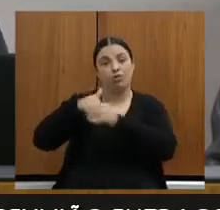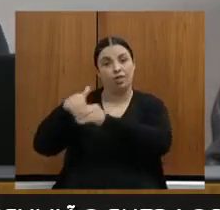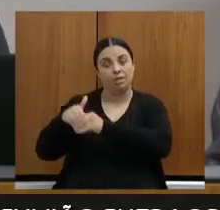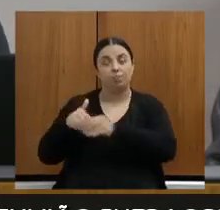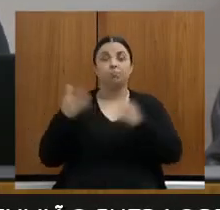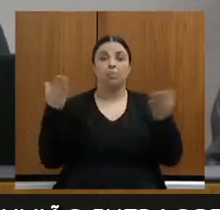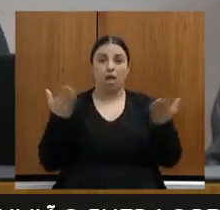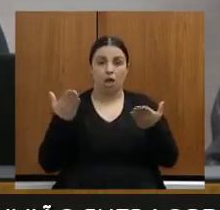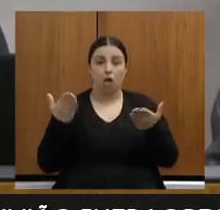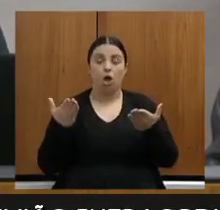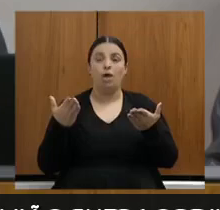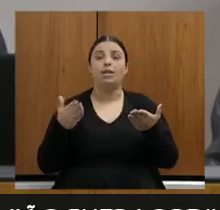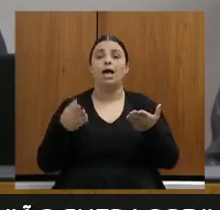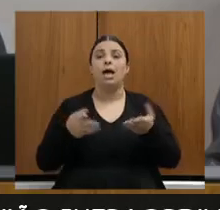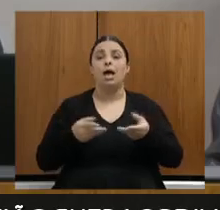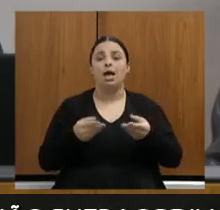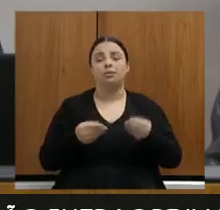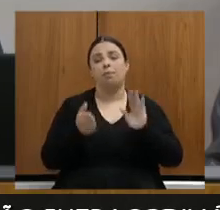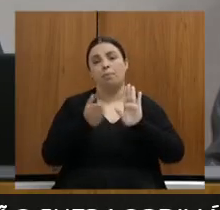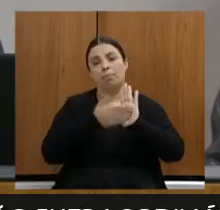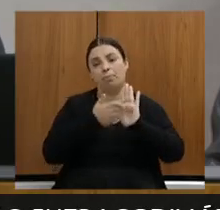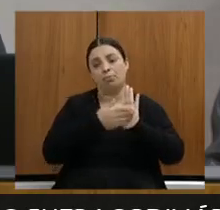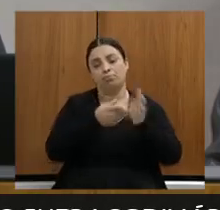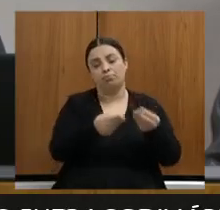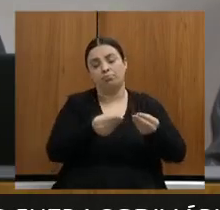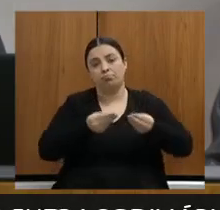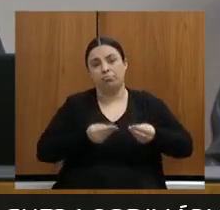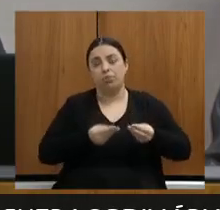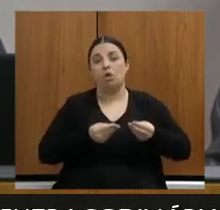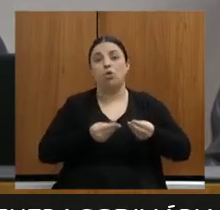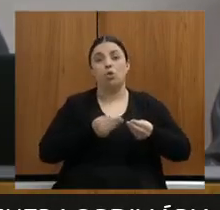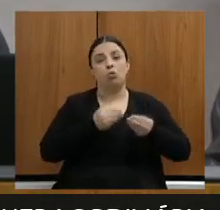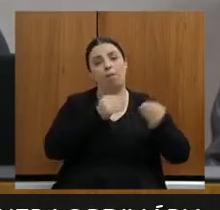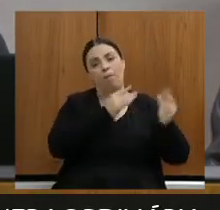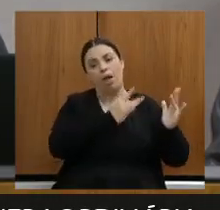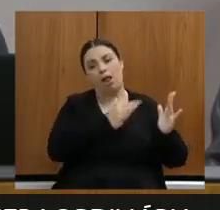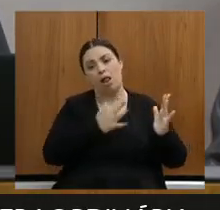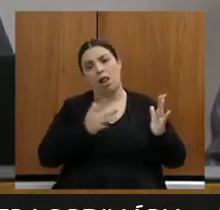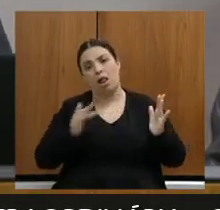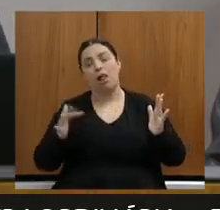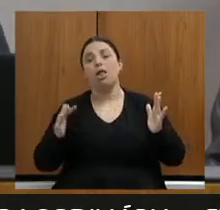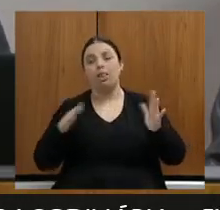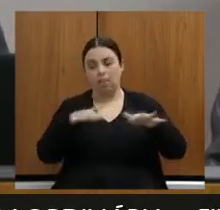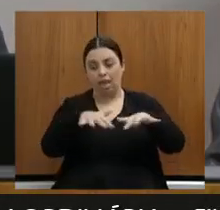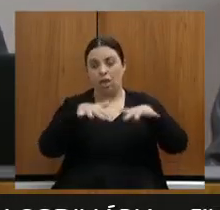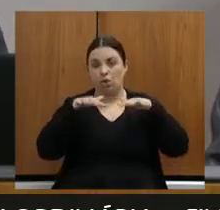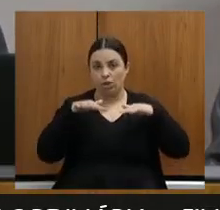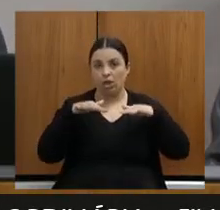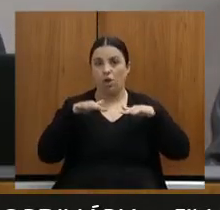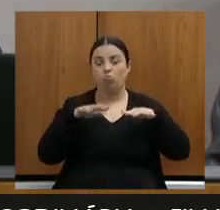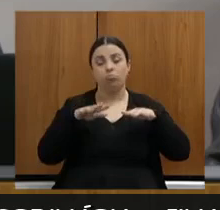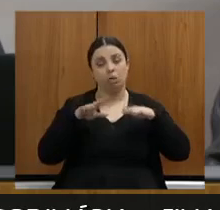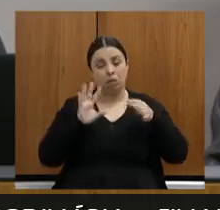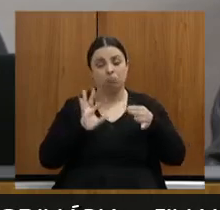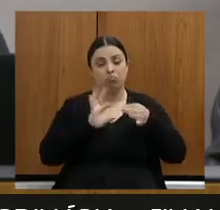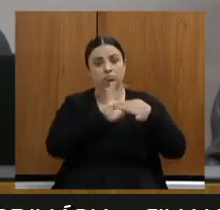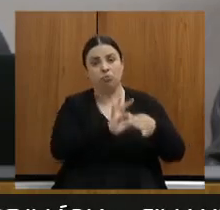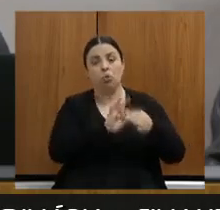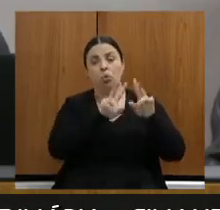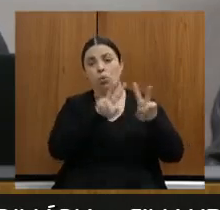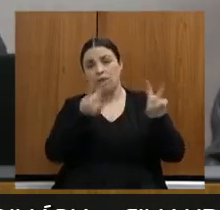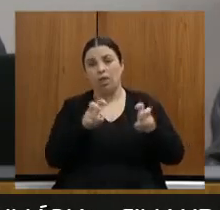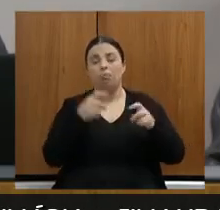apreciar as preposições apresentadas no decorrer da reunião decorrente do tema debatido